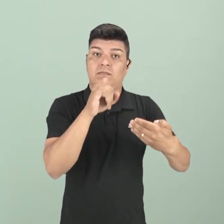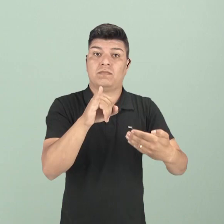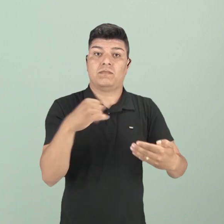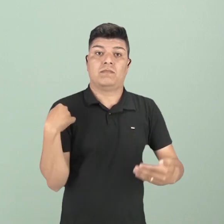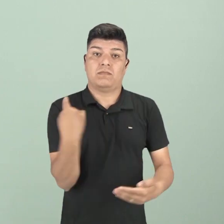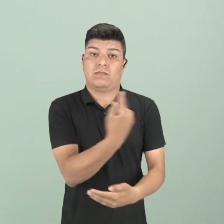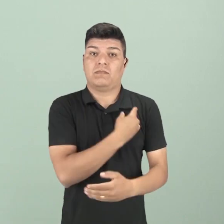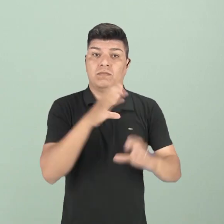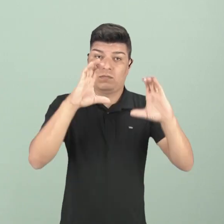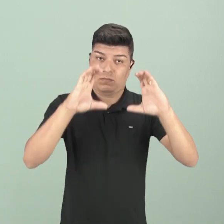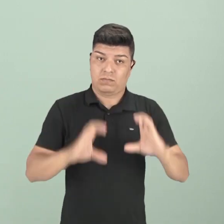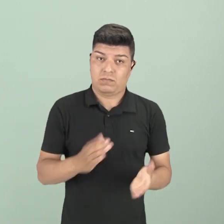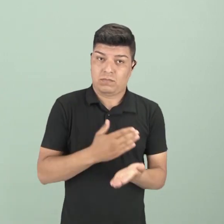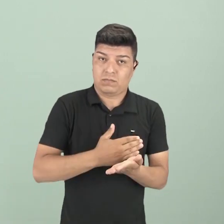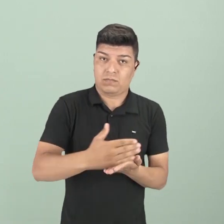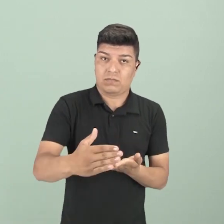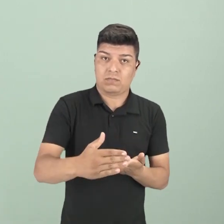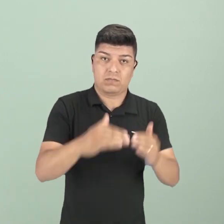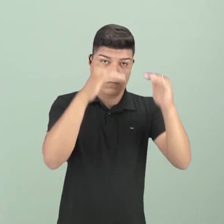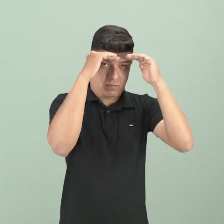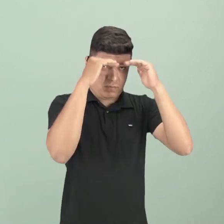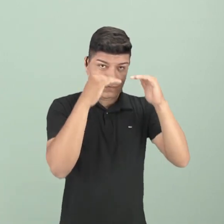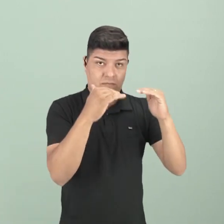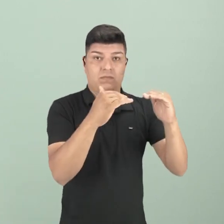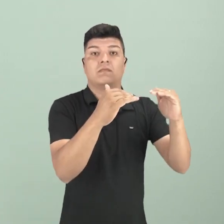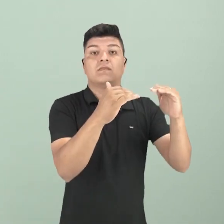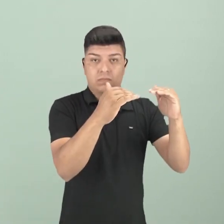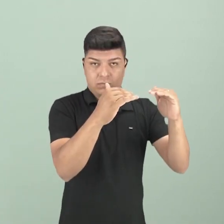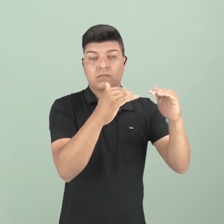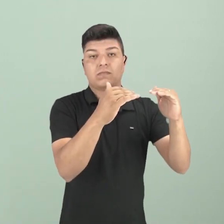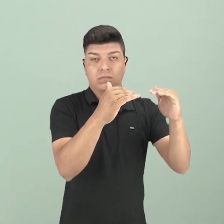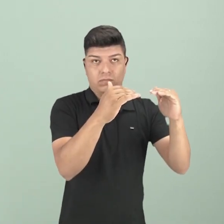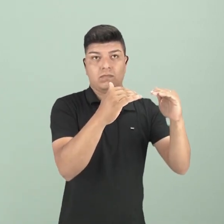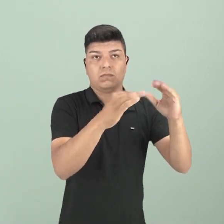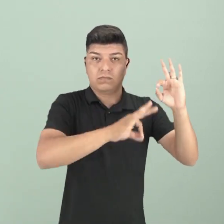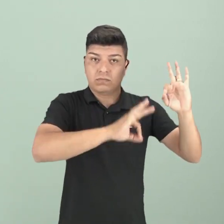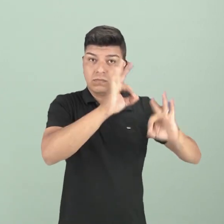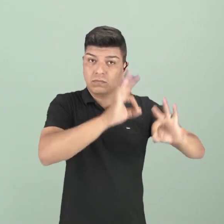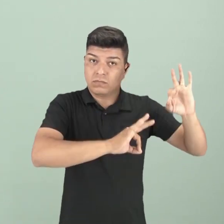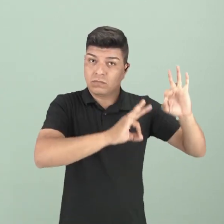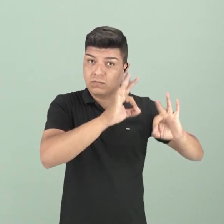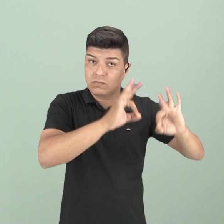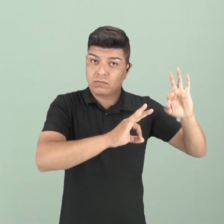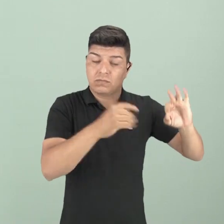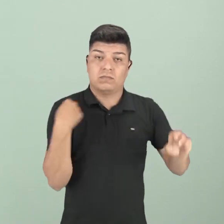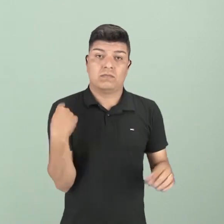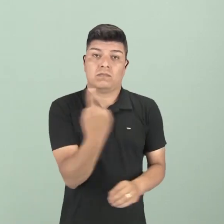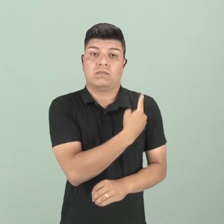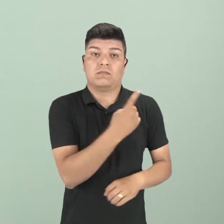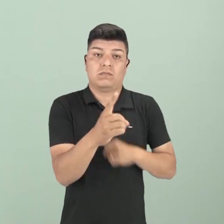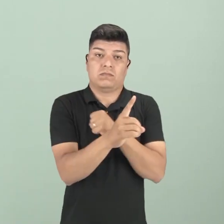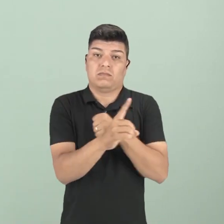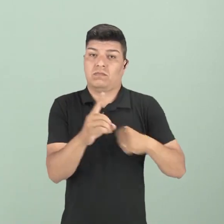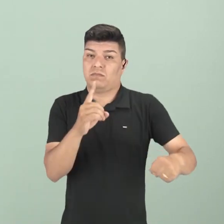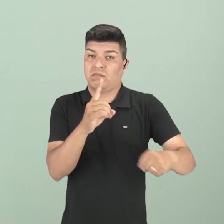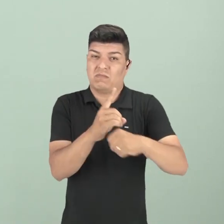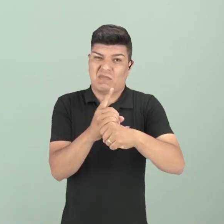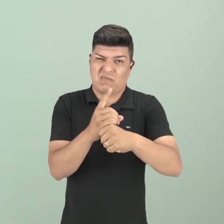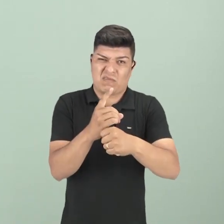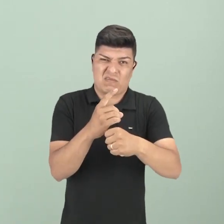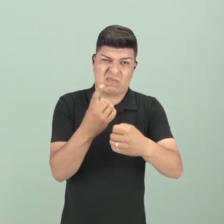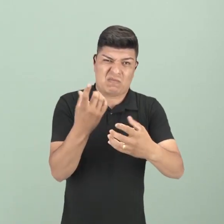nós, cidadãos, não começarmos a seguir, a obedecer nessas organizações, a nossa sociedade vai ficar cada vez